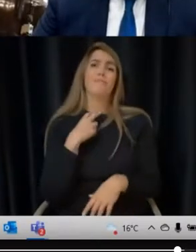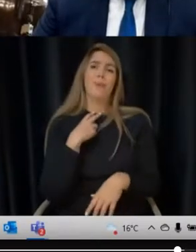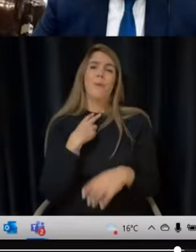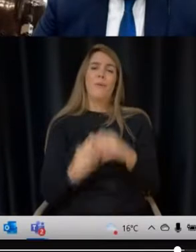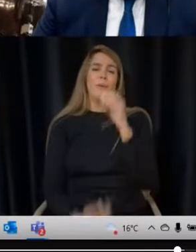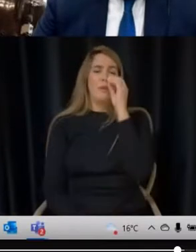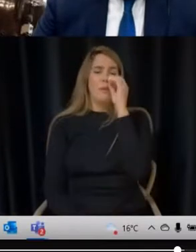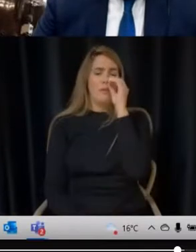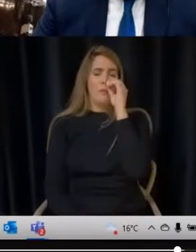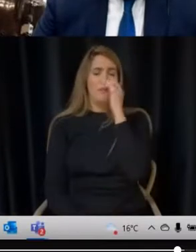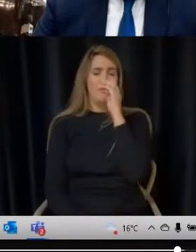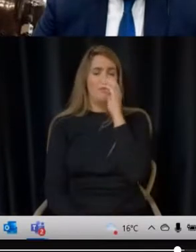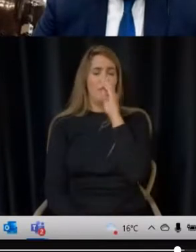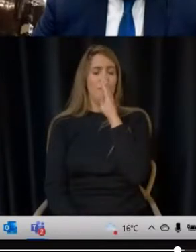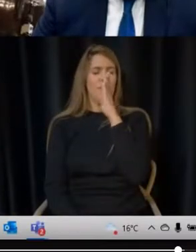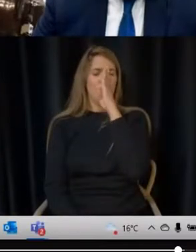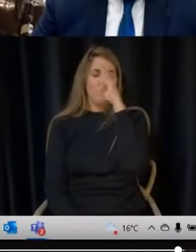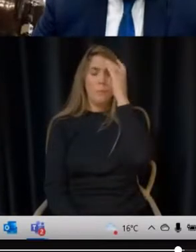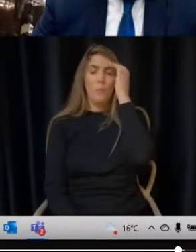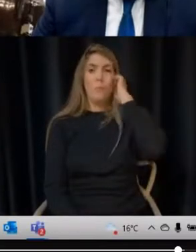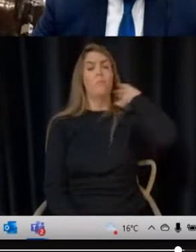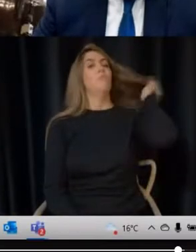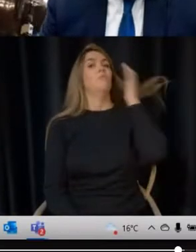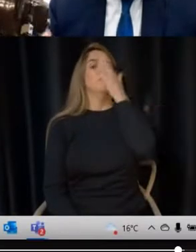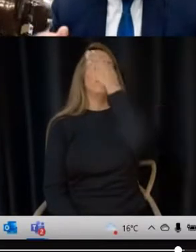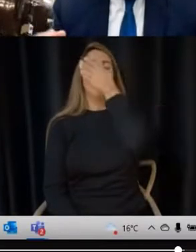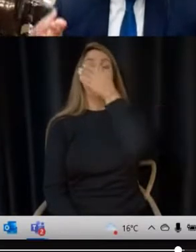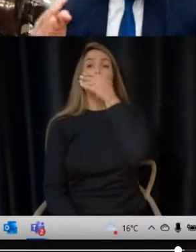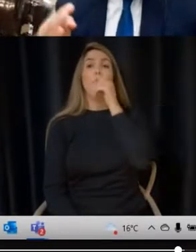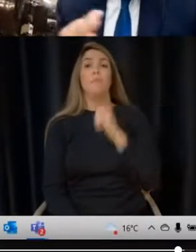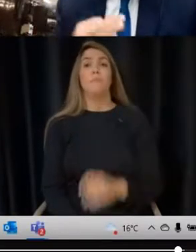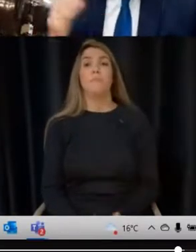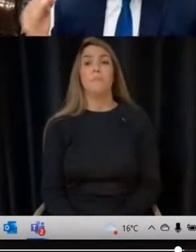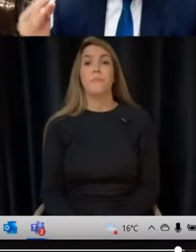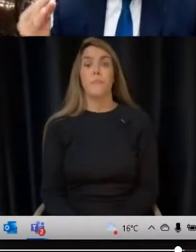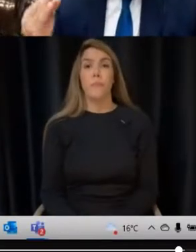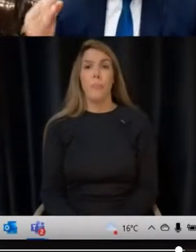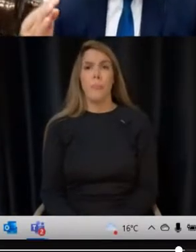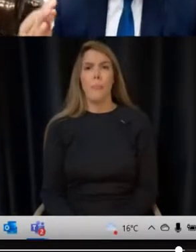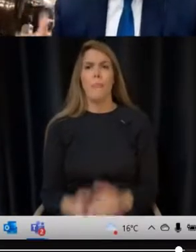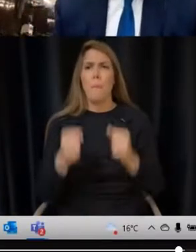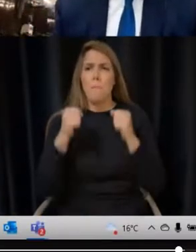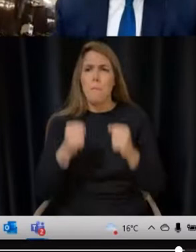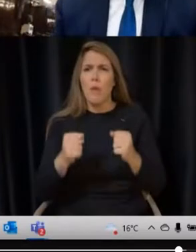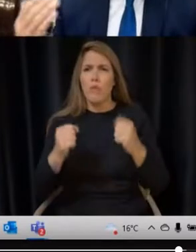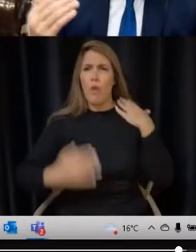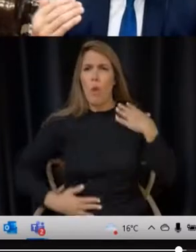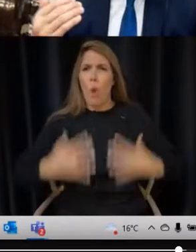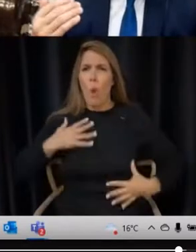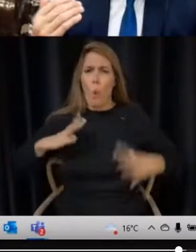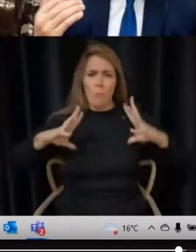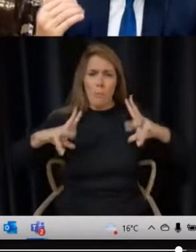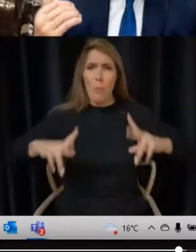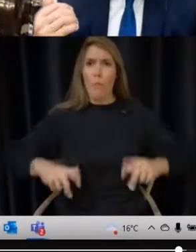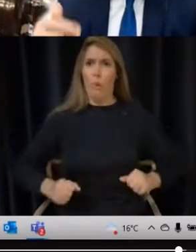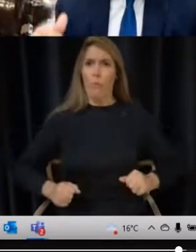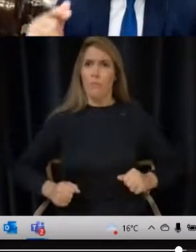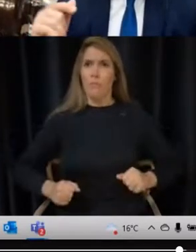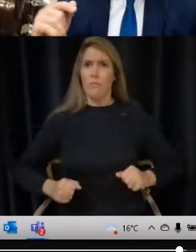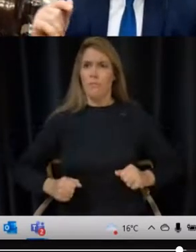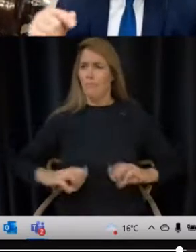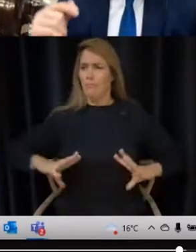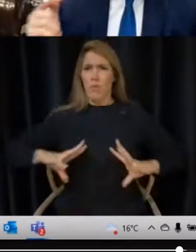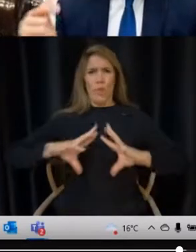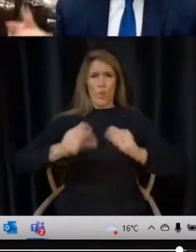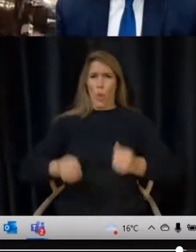Muito bem. Pergunta da Rosângela Marques Silva. É possível doar o corpo todo? Ou seja, após retirar os órgãos e